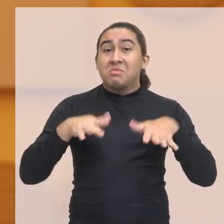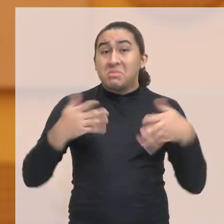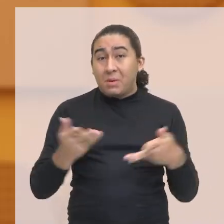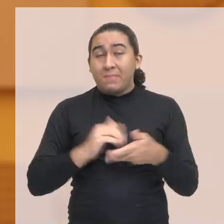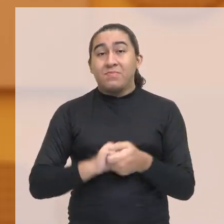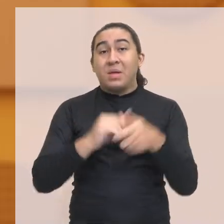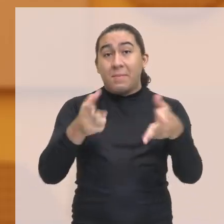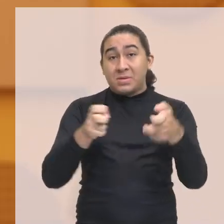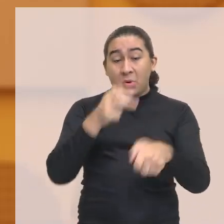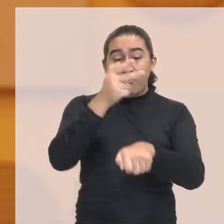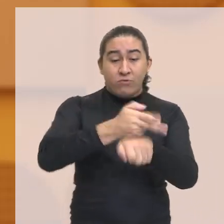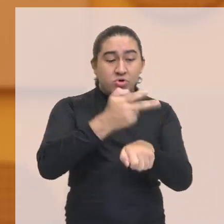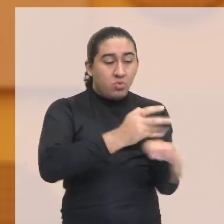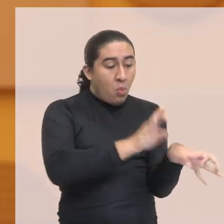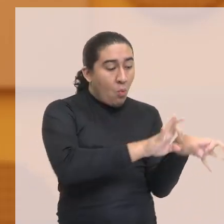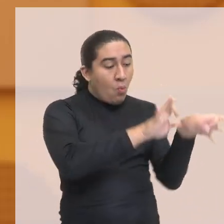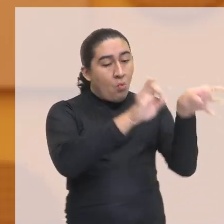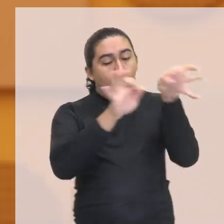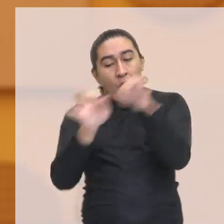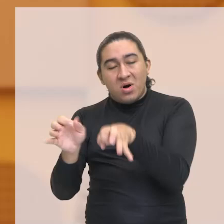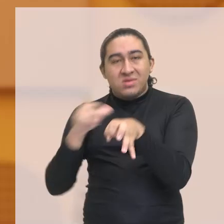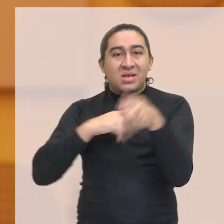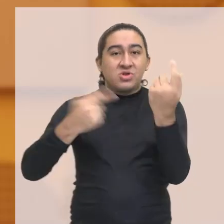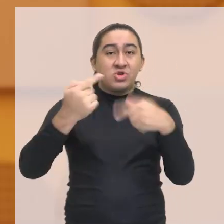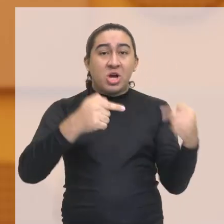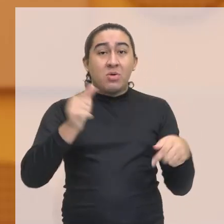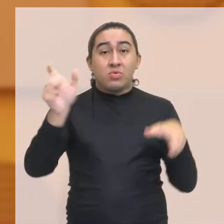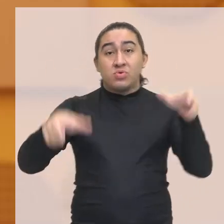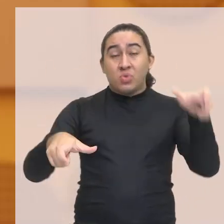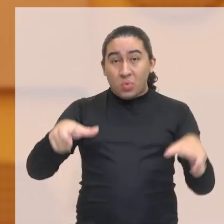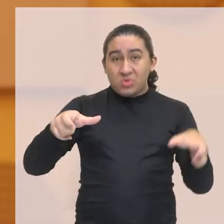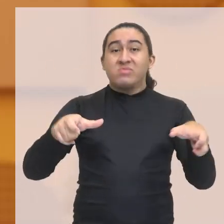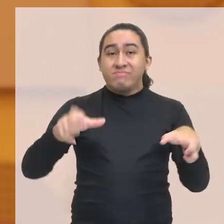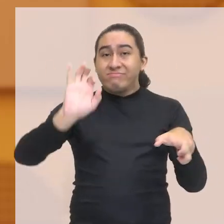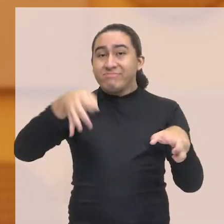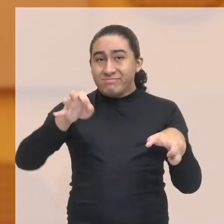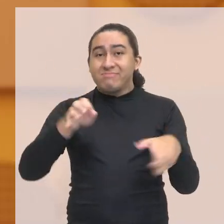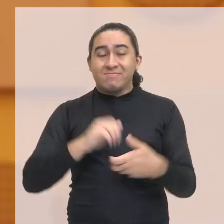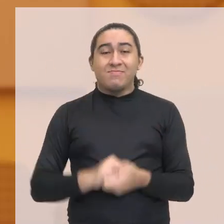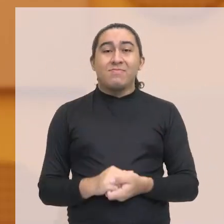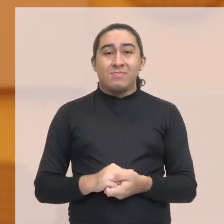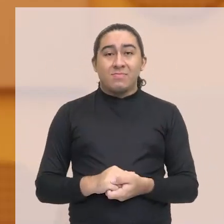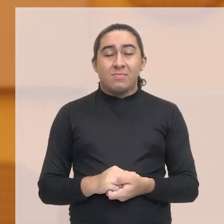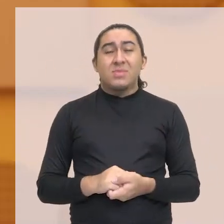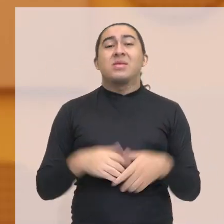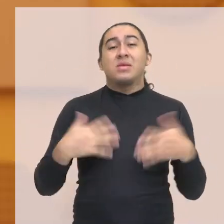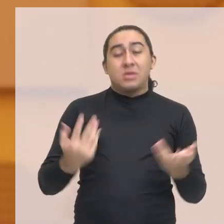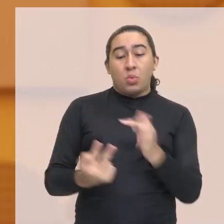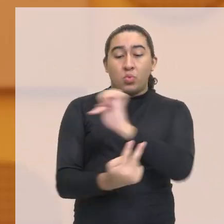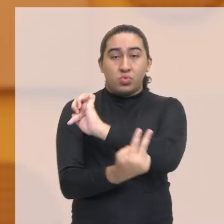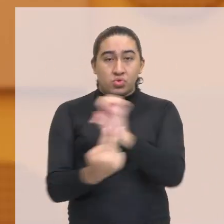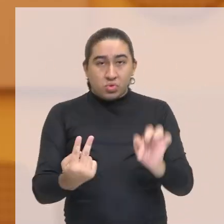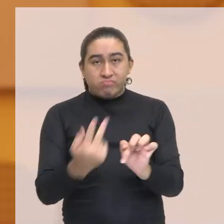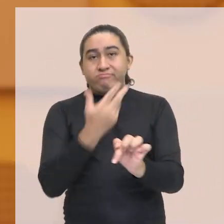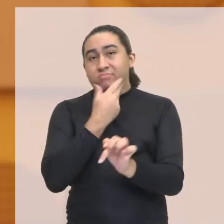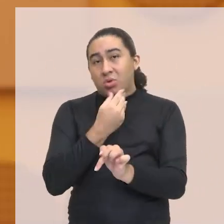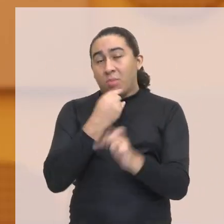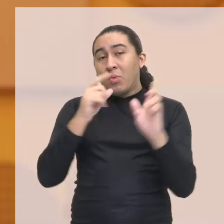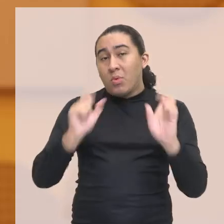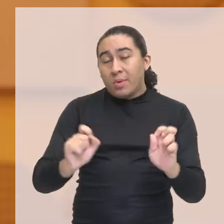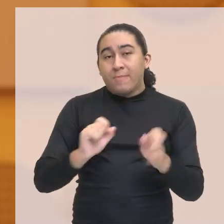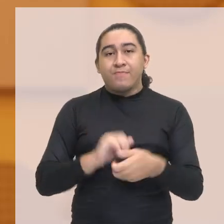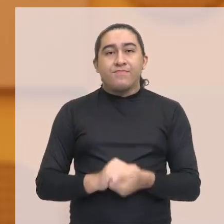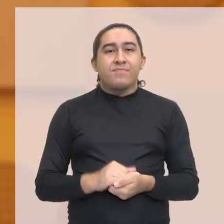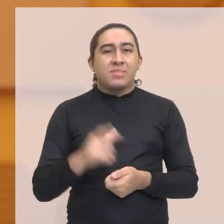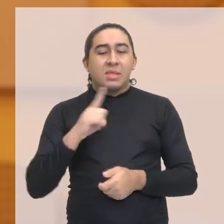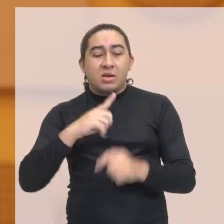nessa animação o diálogo entre Gandhi e Nehru. Então, eles estavam ali justamente